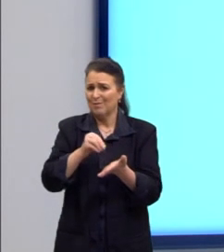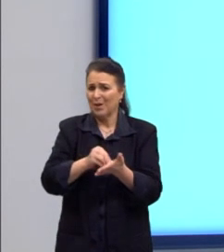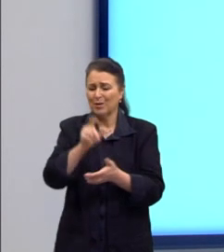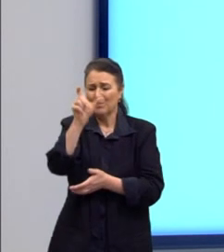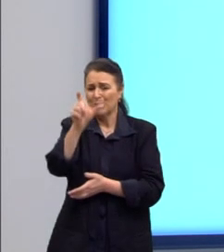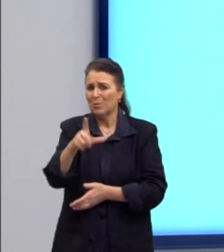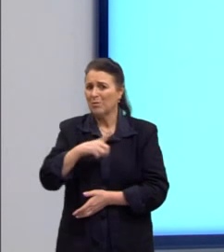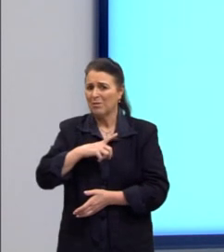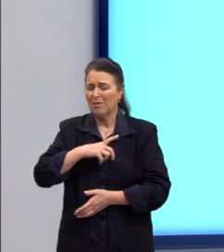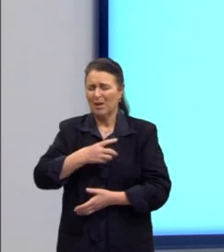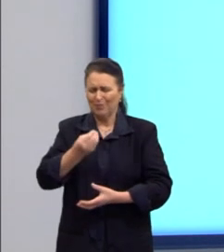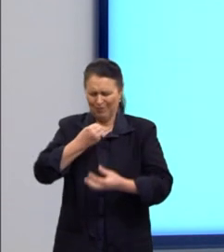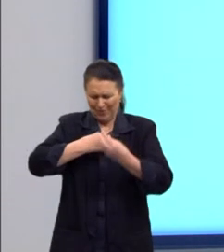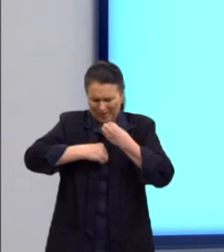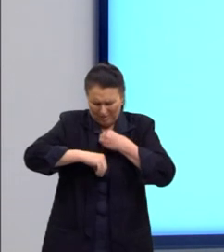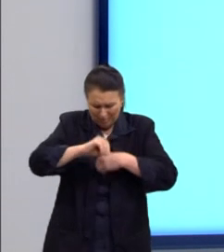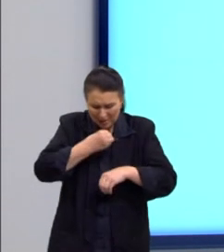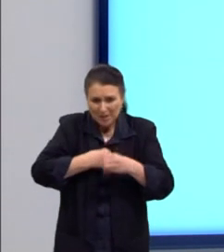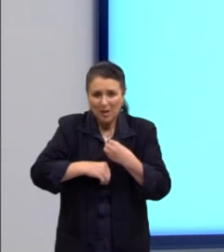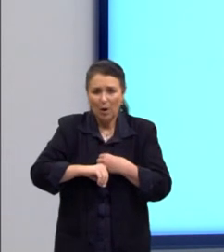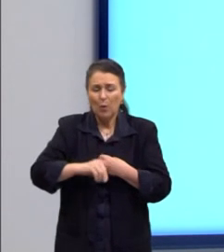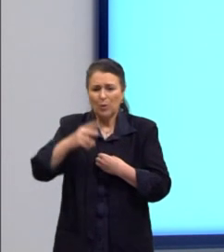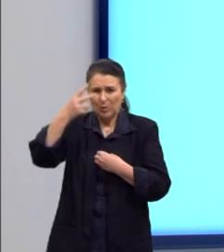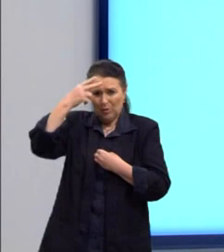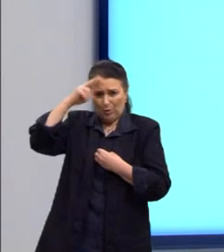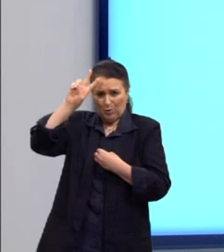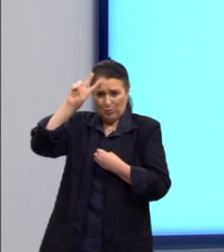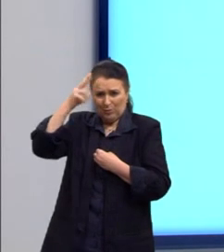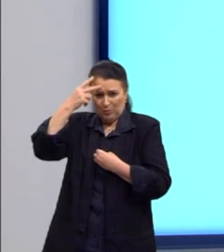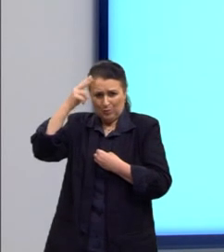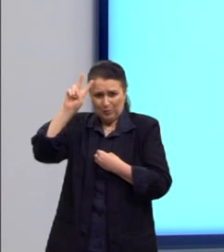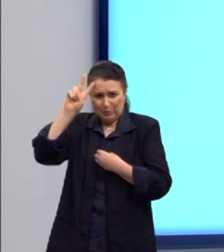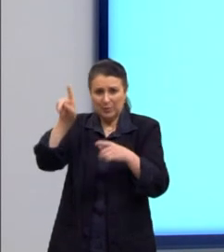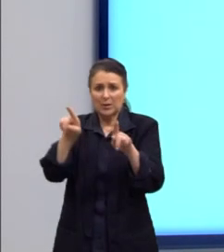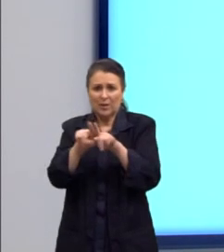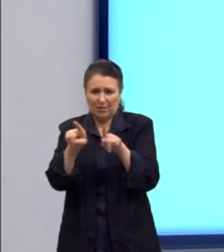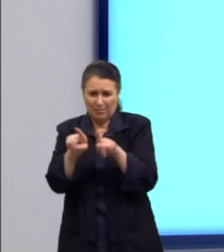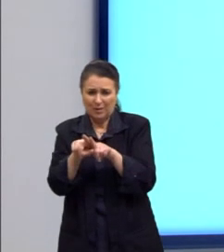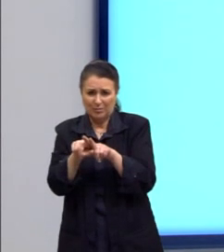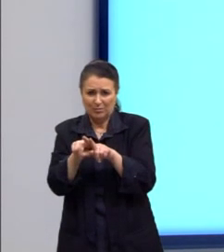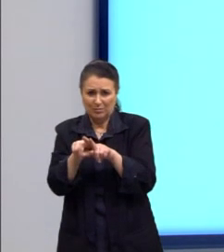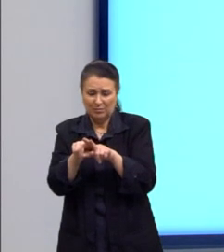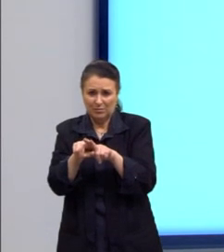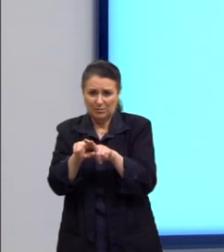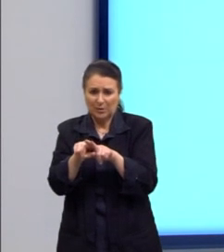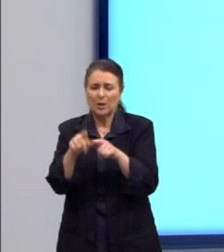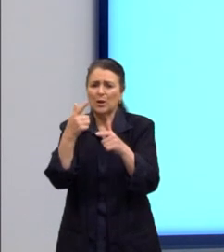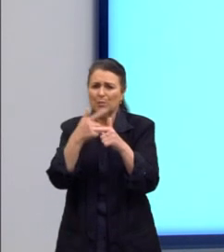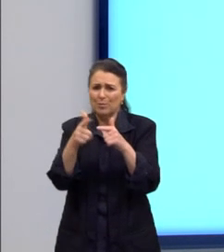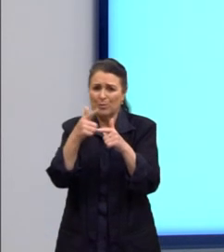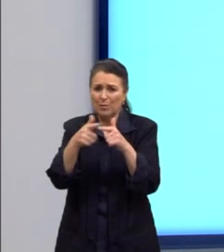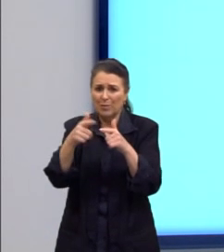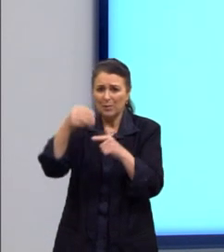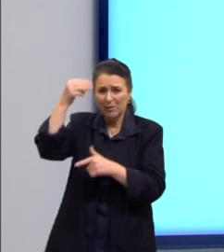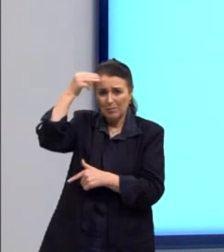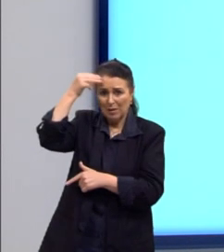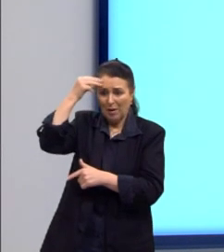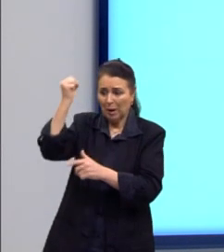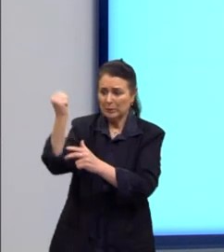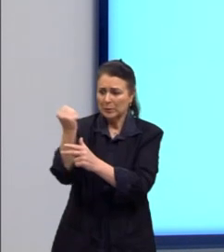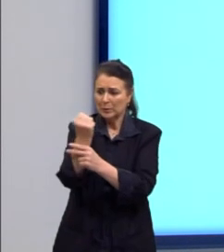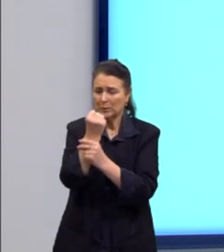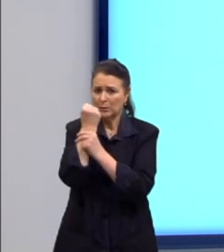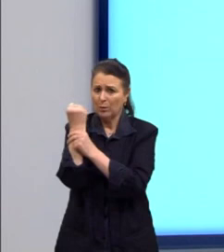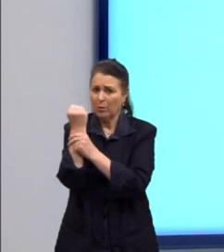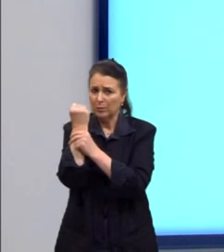ansiedade transtorno bipolar e outros transtornos mentais graves Então